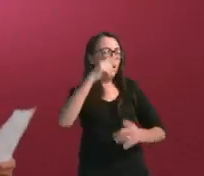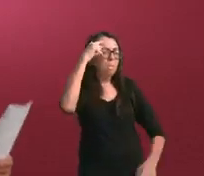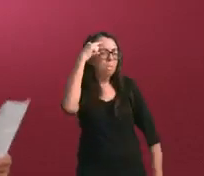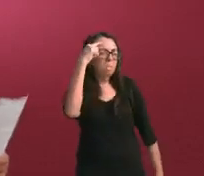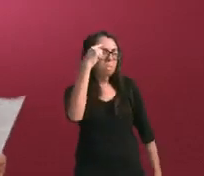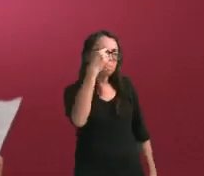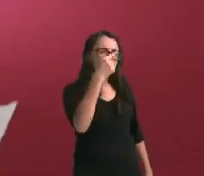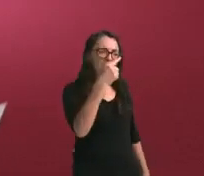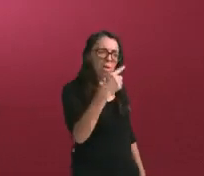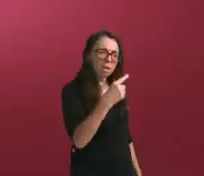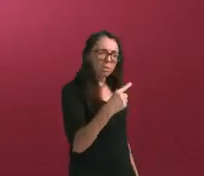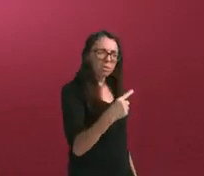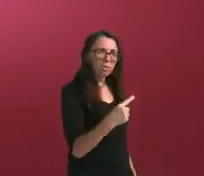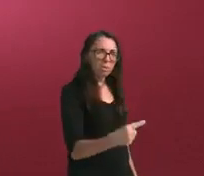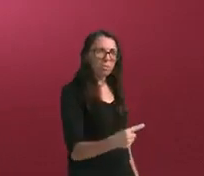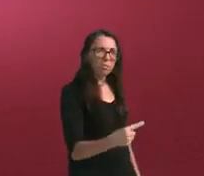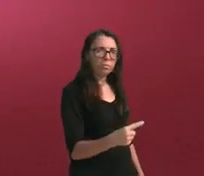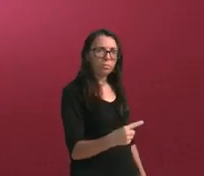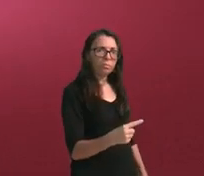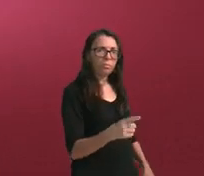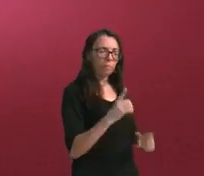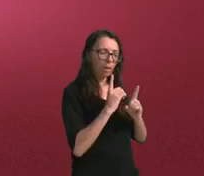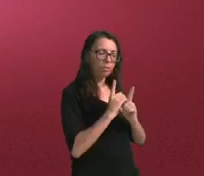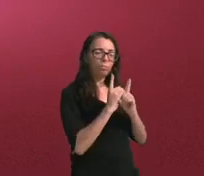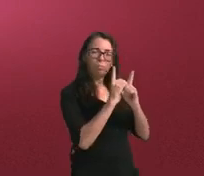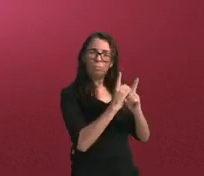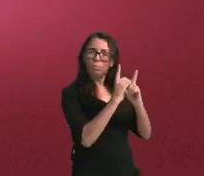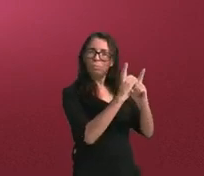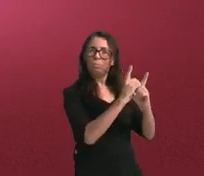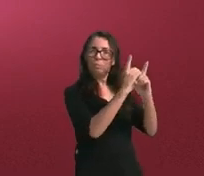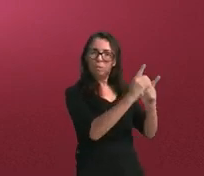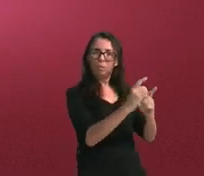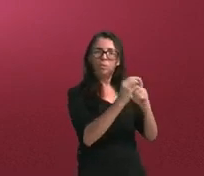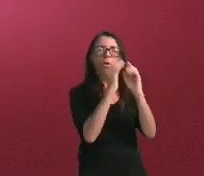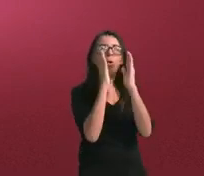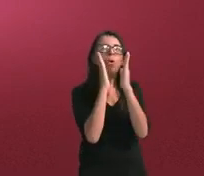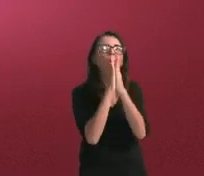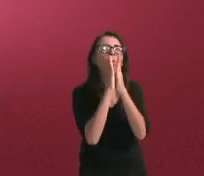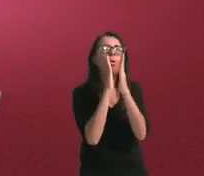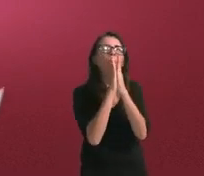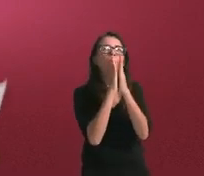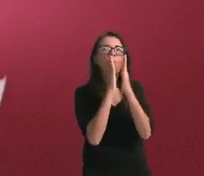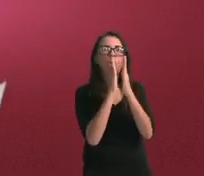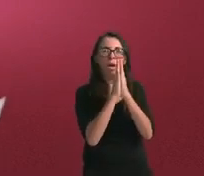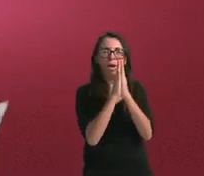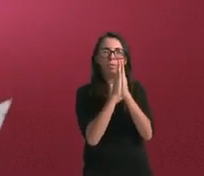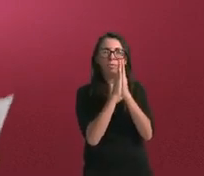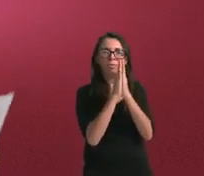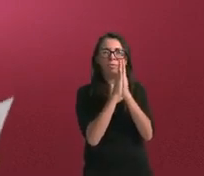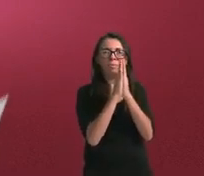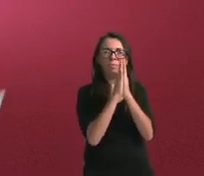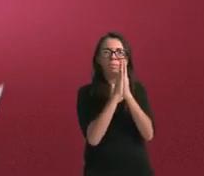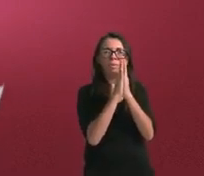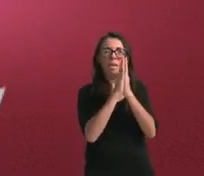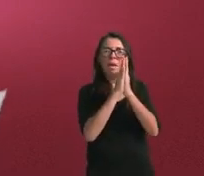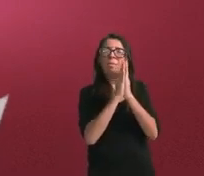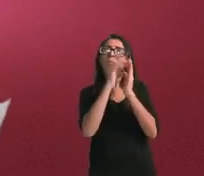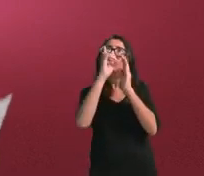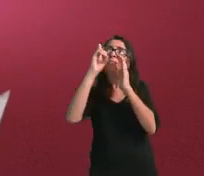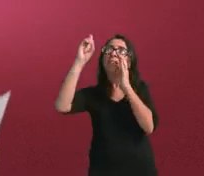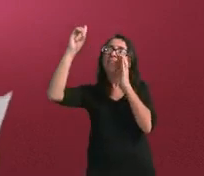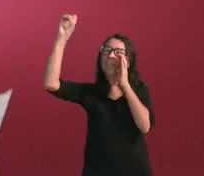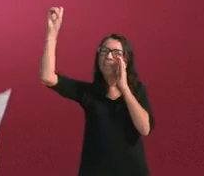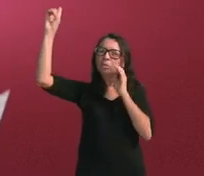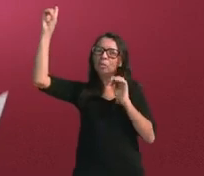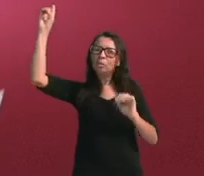trabalhadores para a seara de Cristo. Porque a seara é